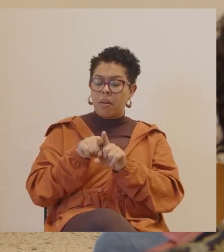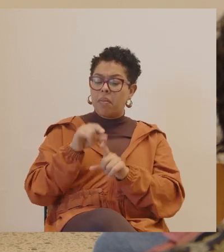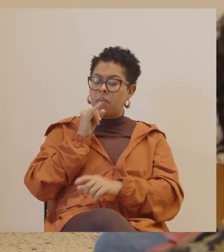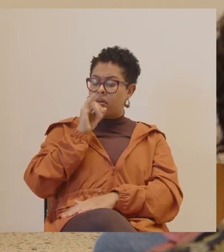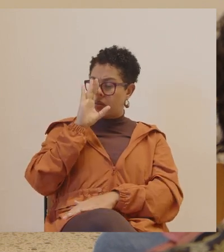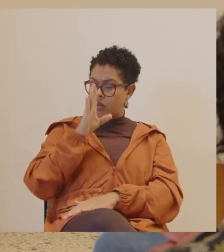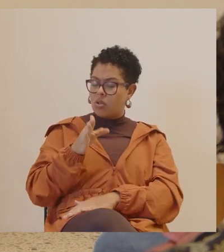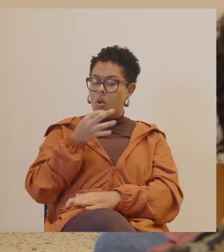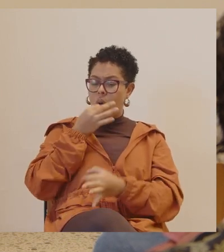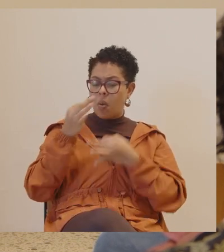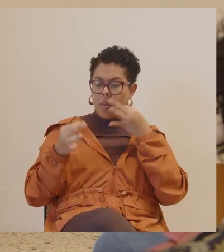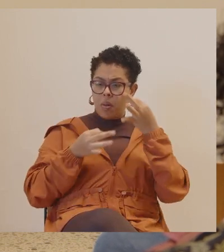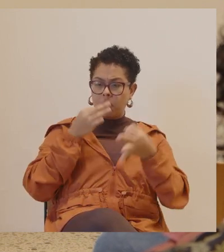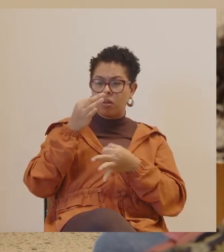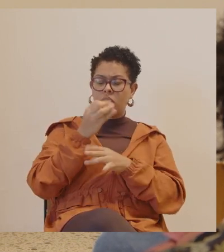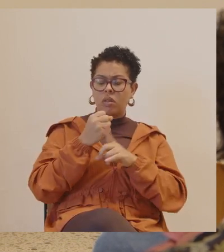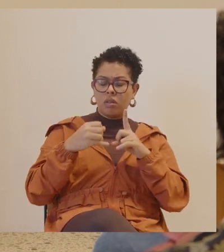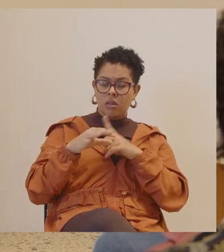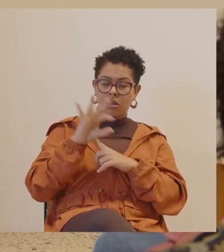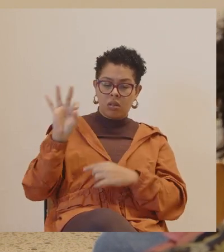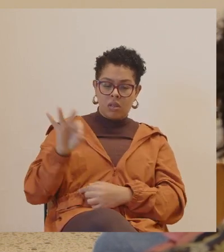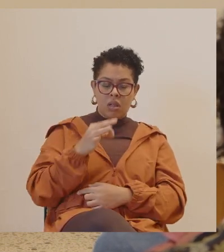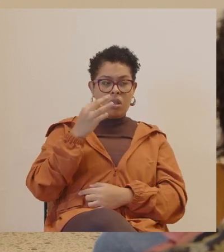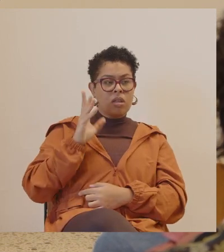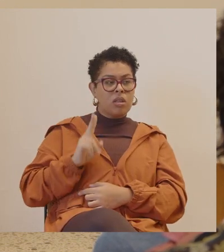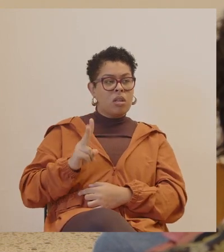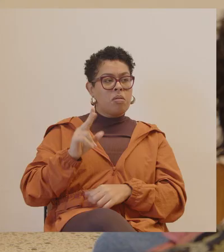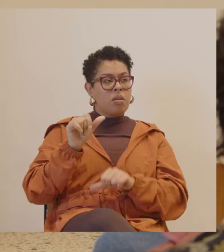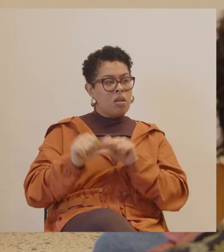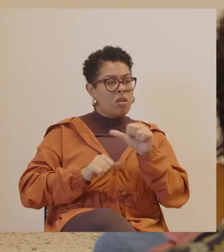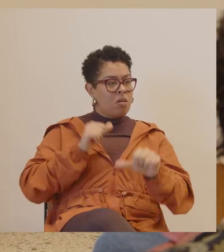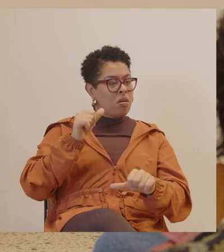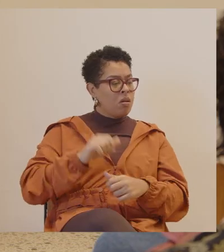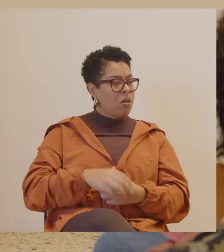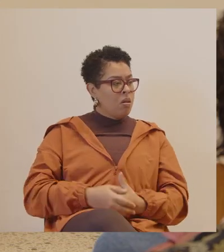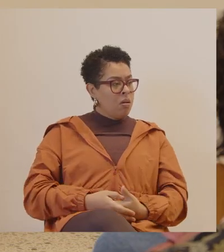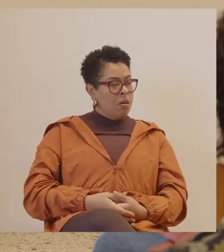sobre essa sociedade francesa em transformação.